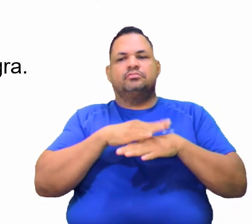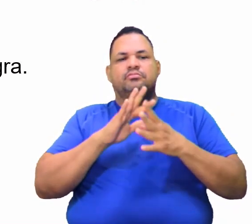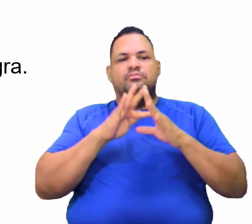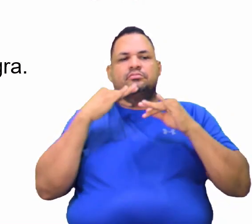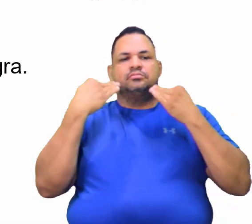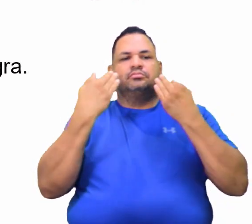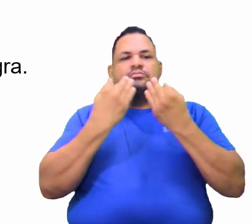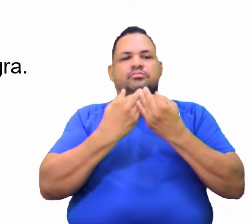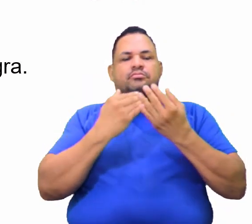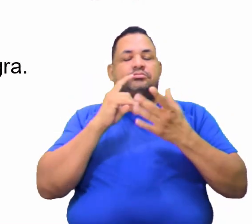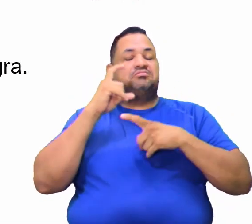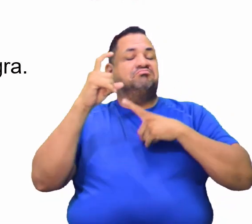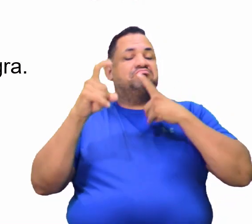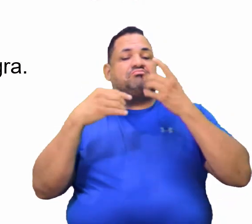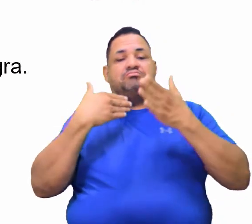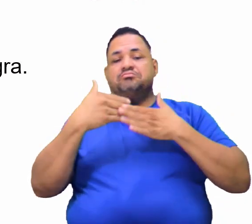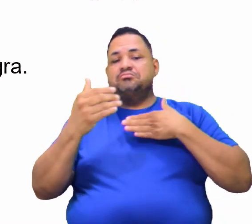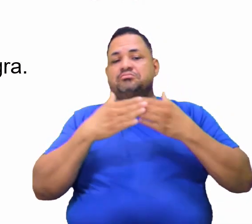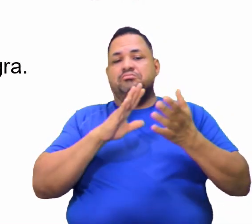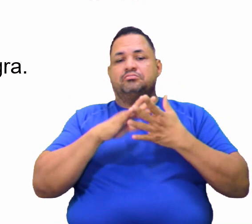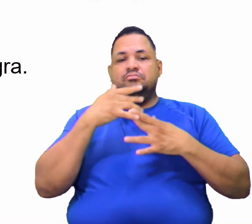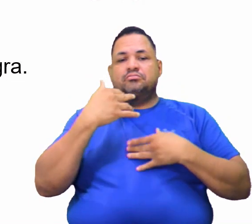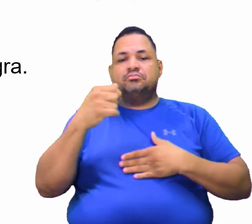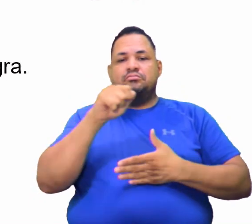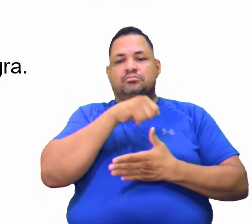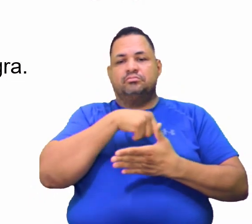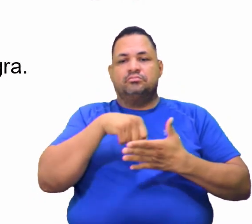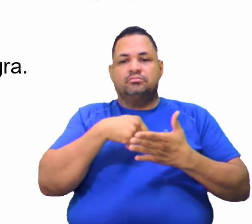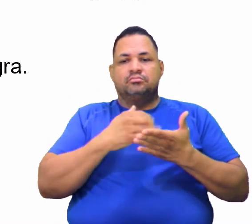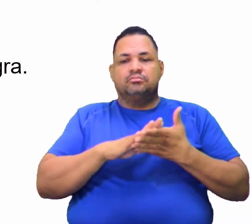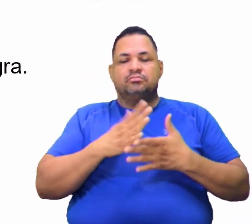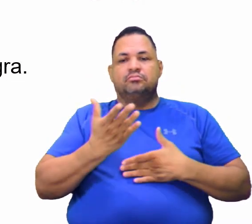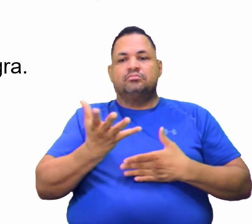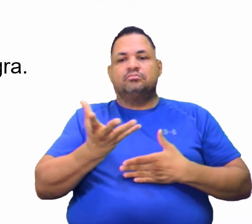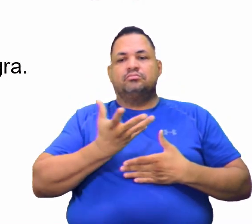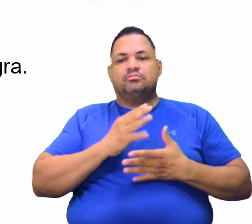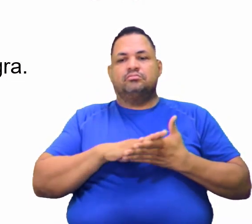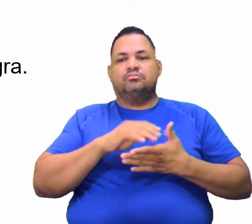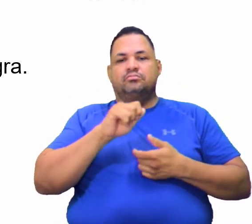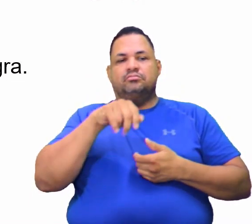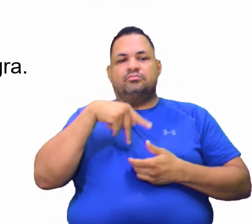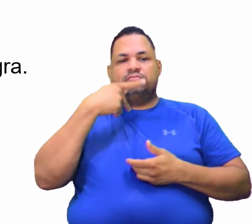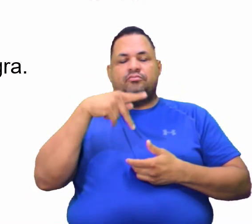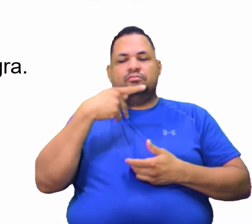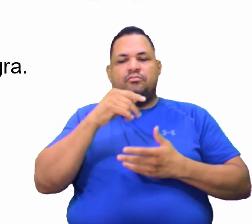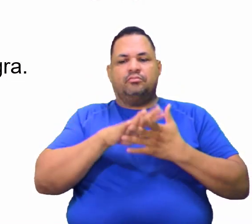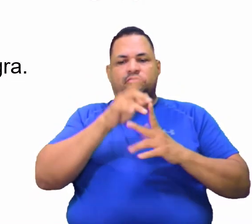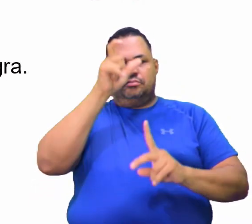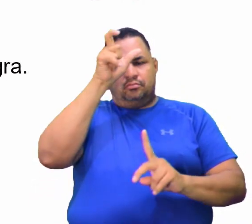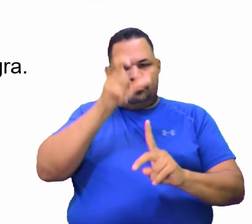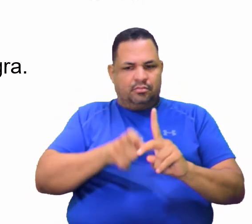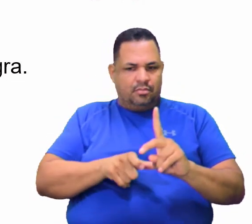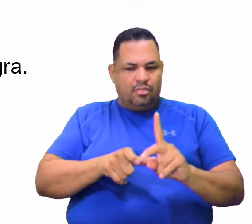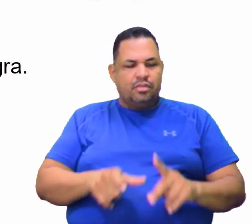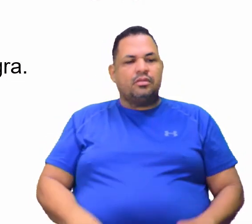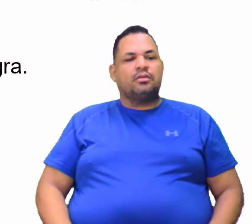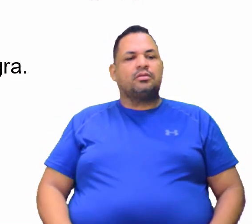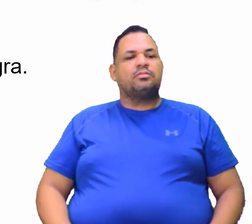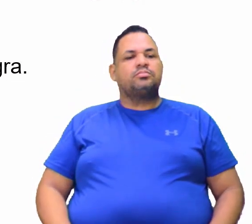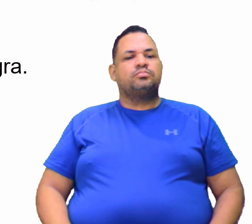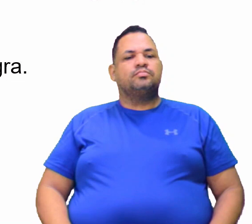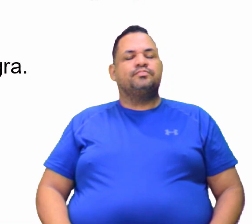familiar, despreocupada, ou na língua escrita, quando se deseja reproduzir a fala dos